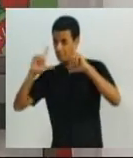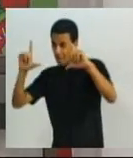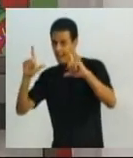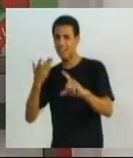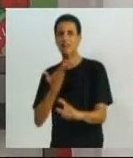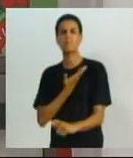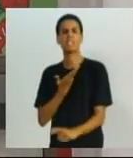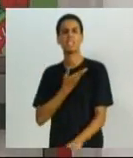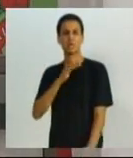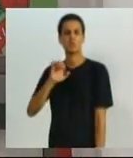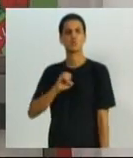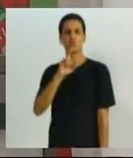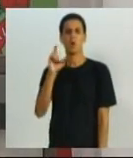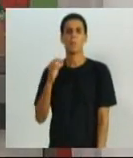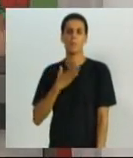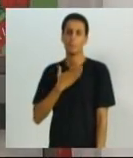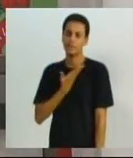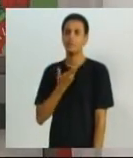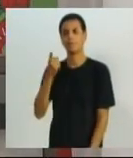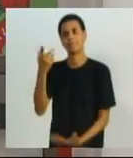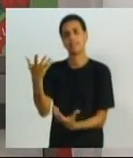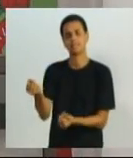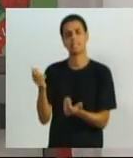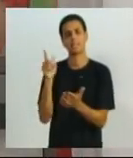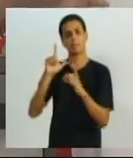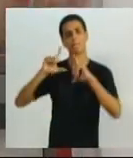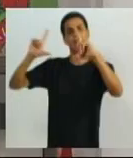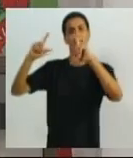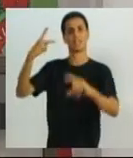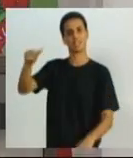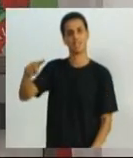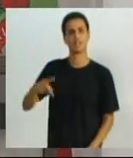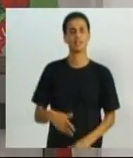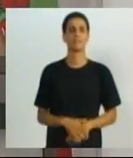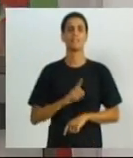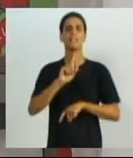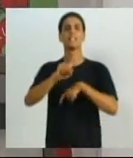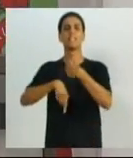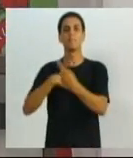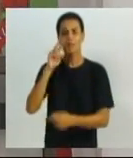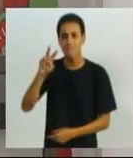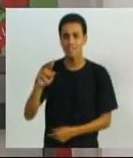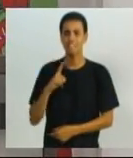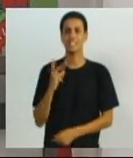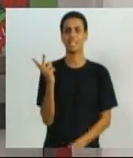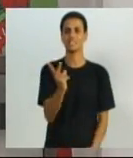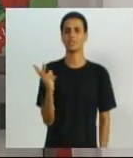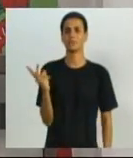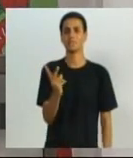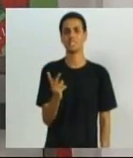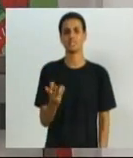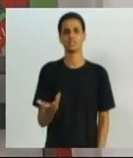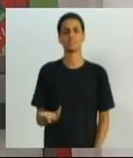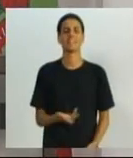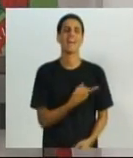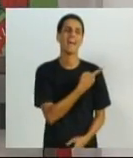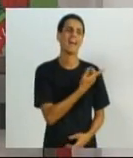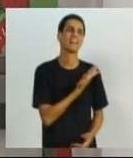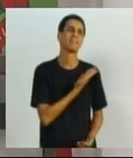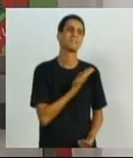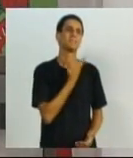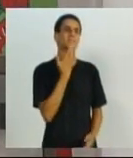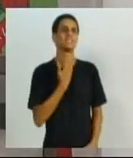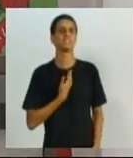seu amigo, ele aceita colocar a sua placa, depois você passa lá, tem a de outro candidato. Pois é, passou o fulano aqui, pô, me